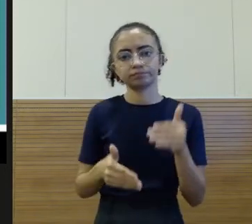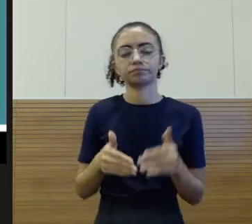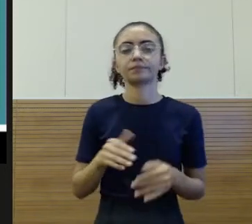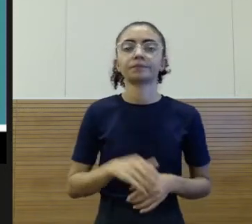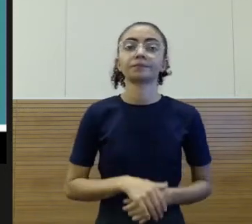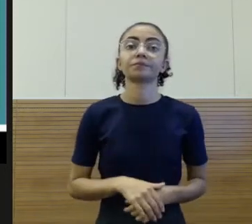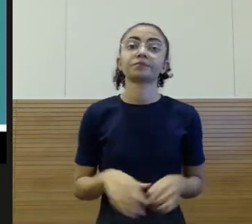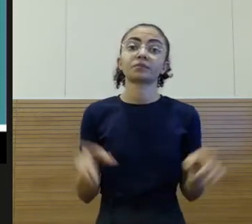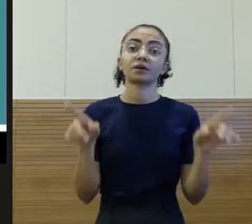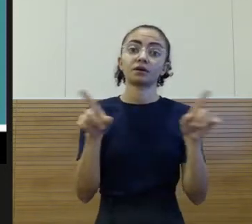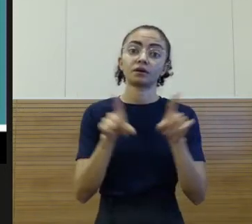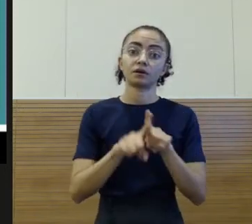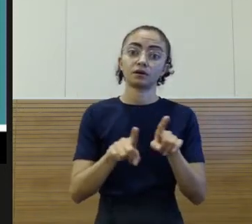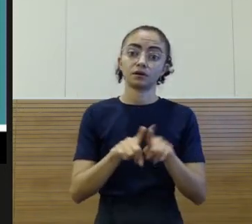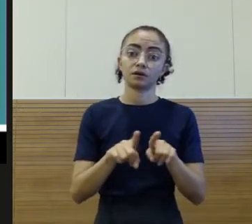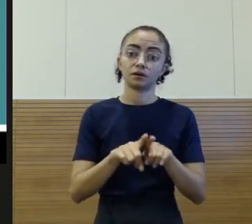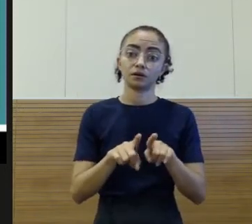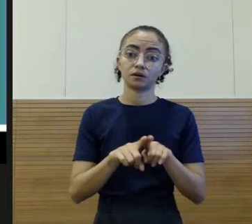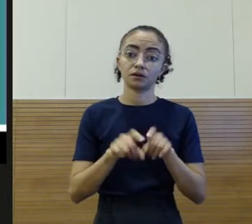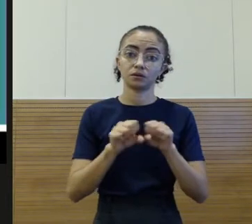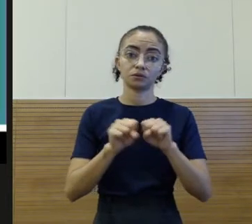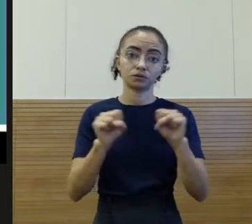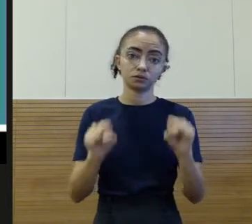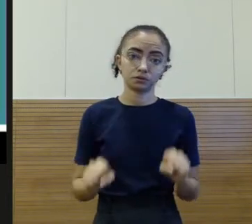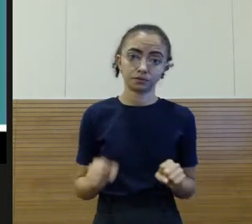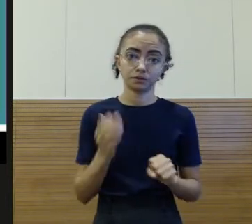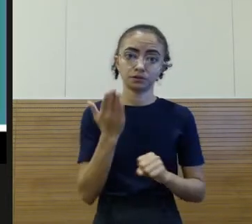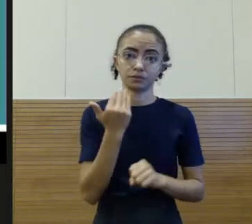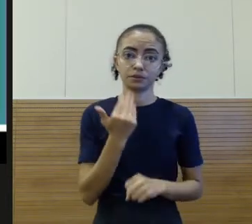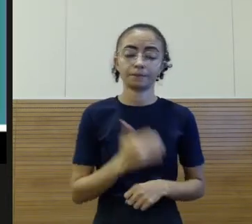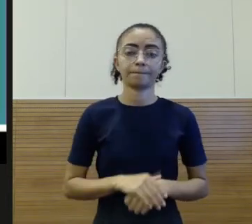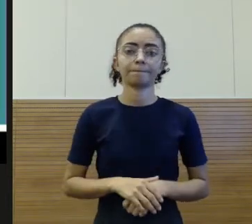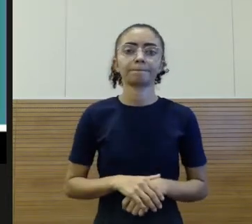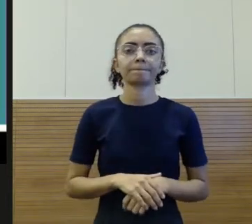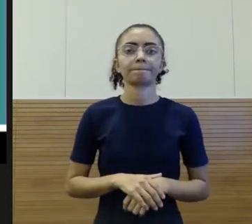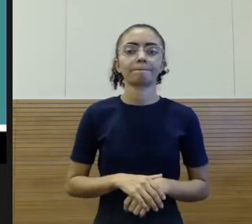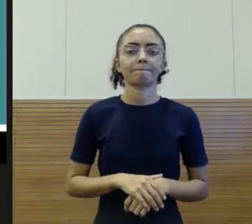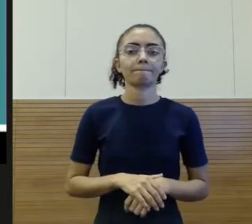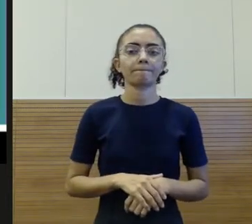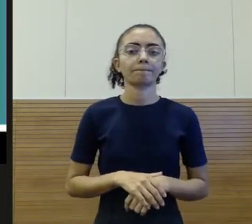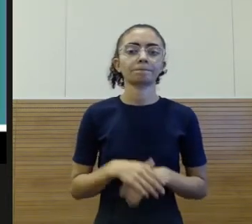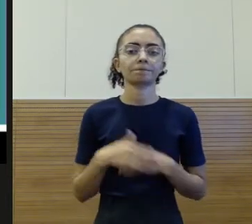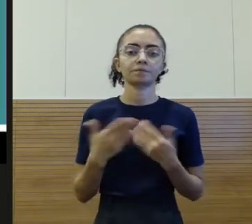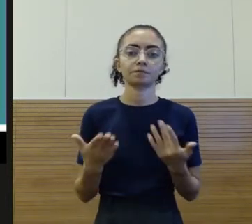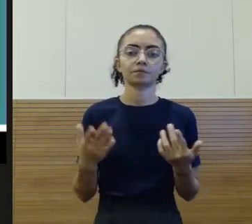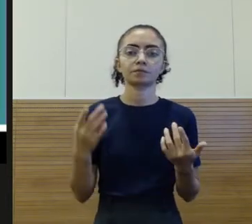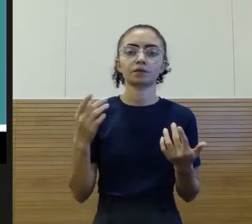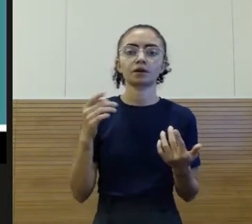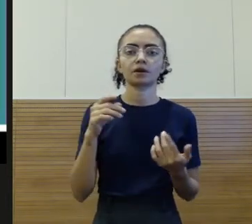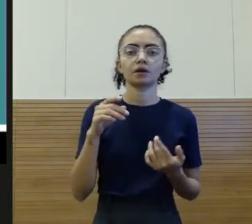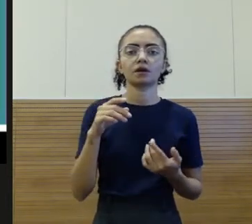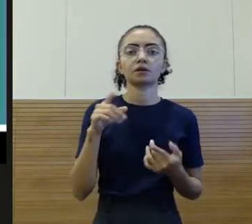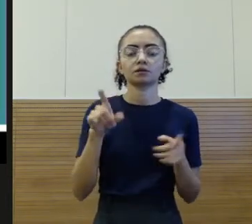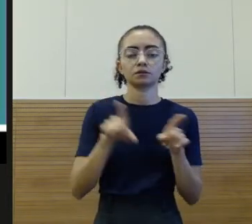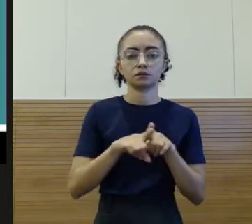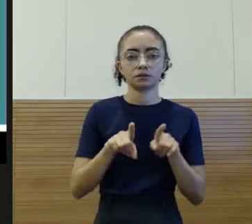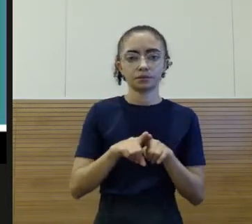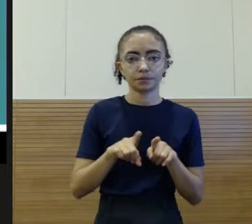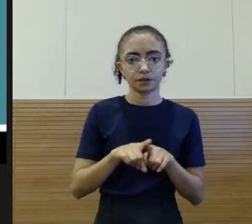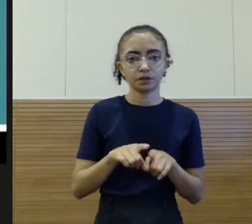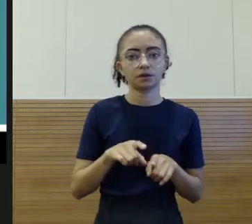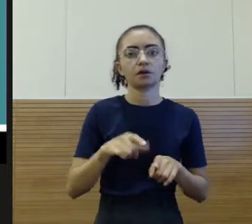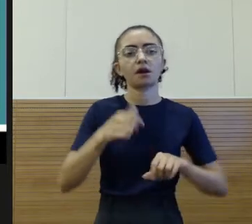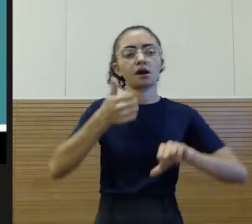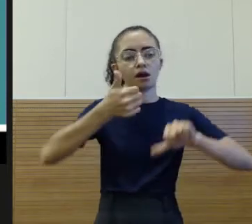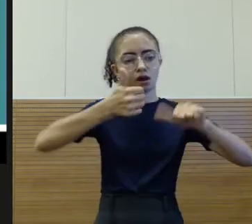E também durante o sistema alimentar. Sem deixar de lado um dos pontos que cada um mencionou aqui, a avaliação.